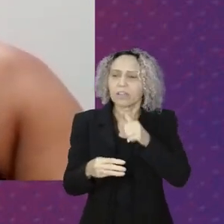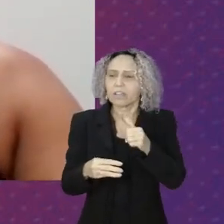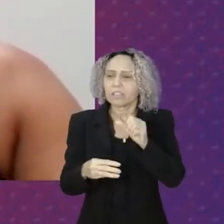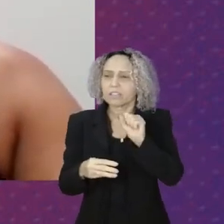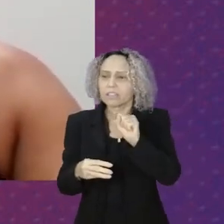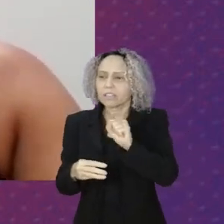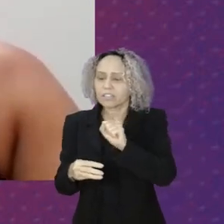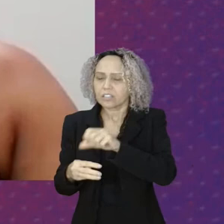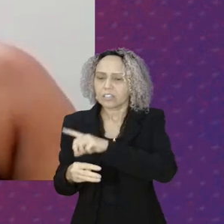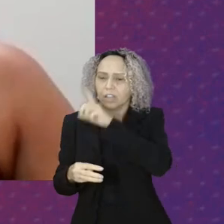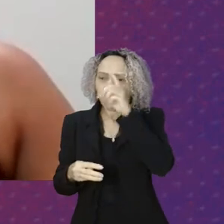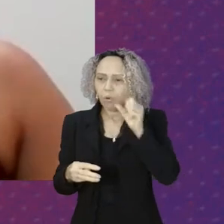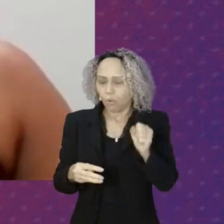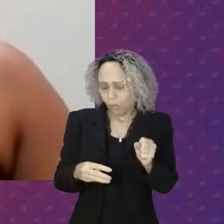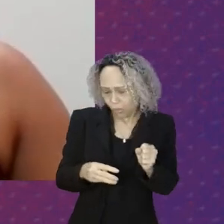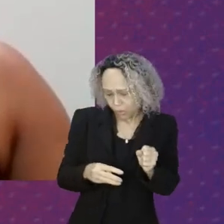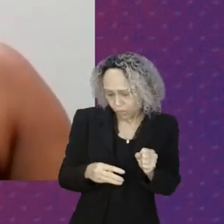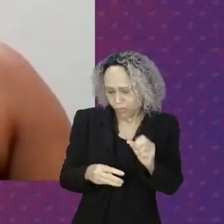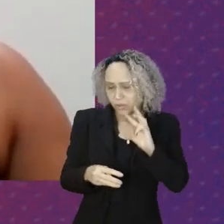sequência no dia 15 de março,